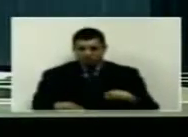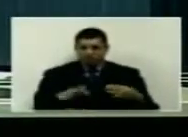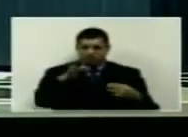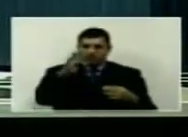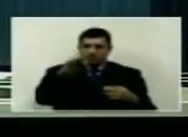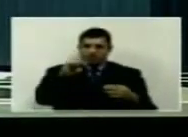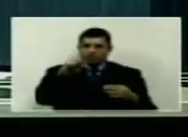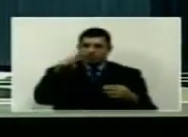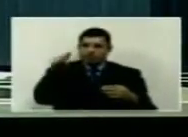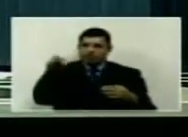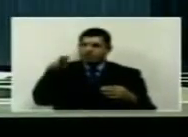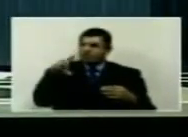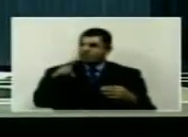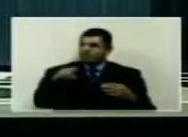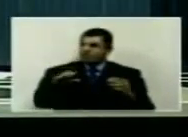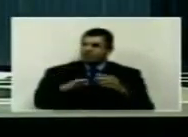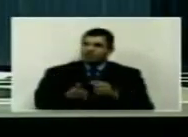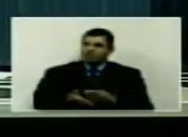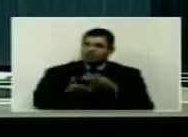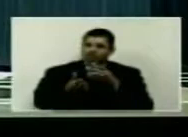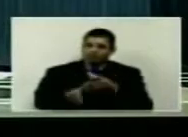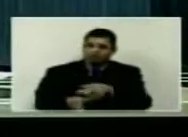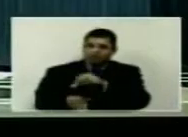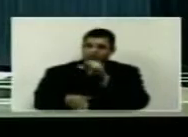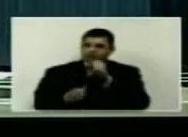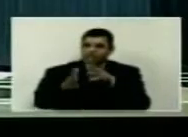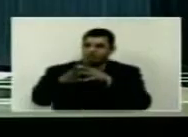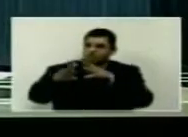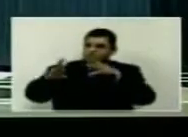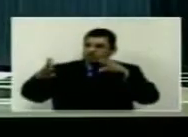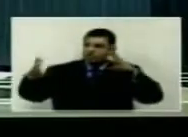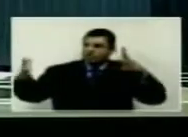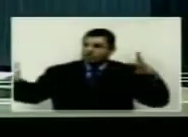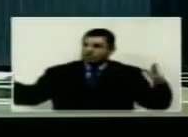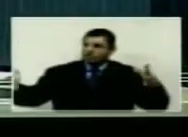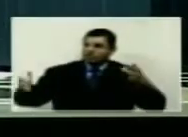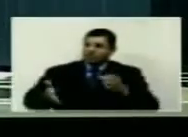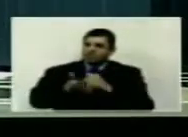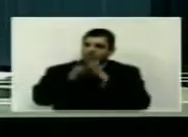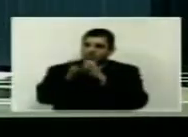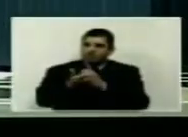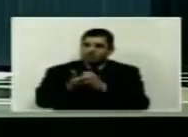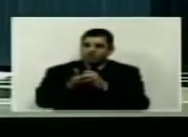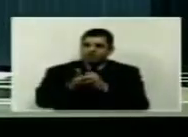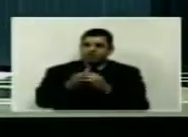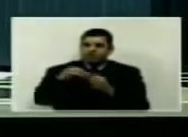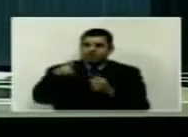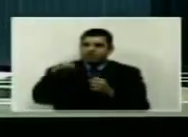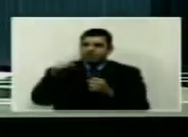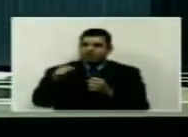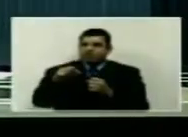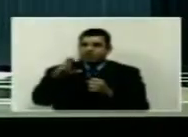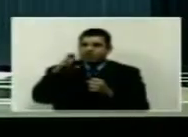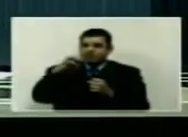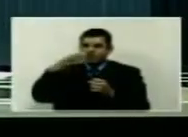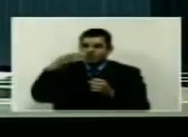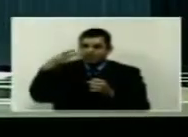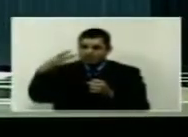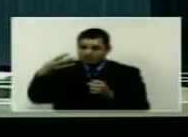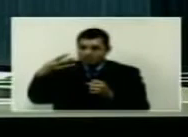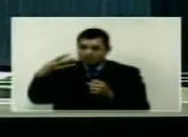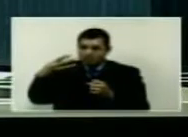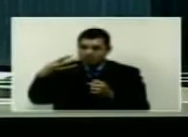que o ministro das Fazendas acatou a ampliação dos benefícios da medida provisória